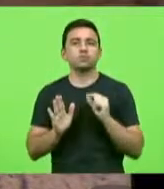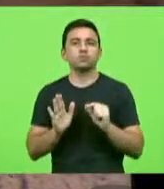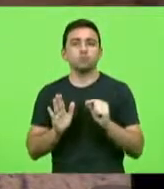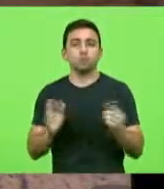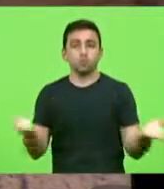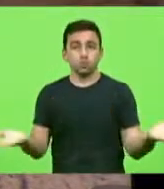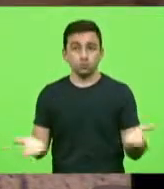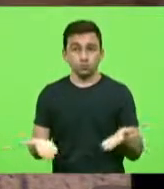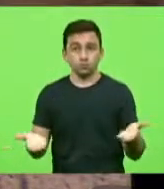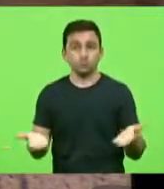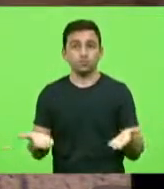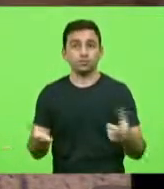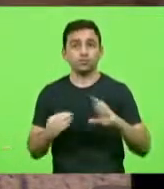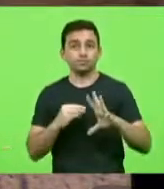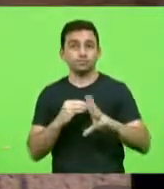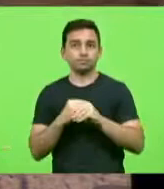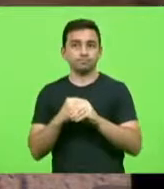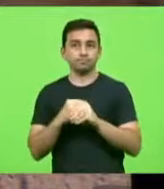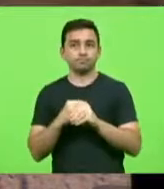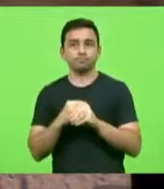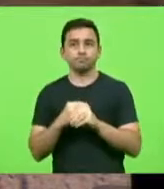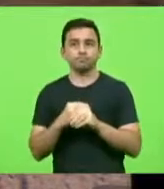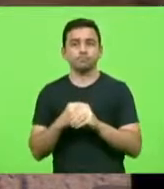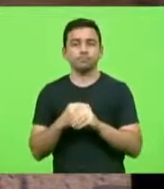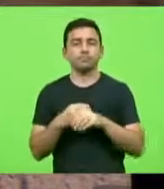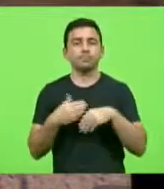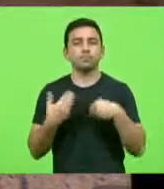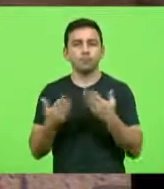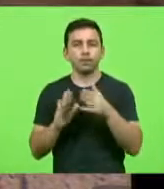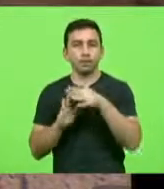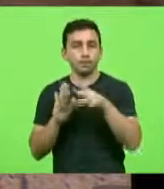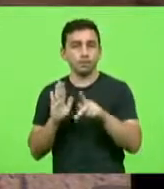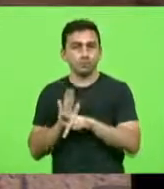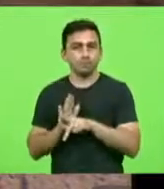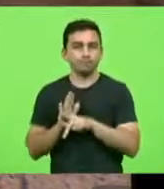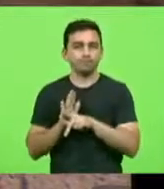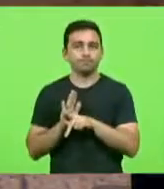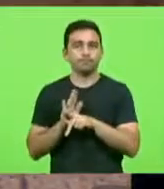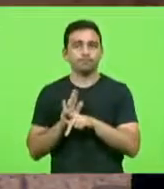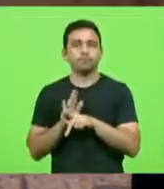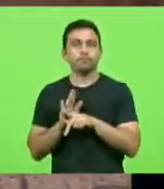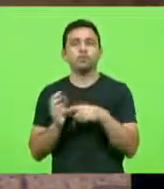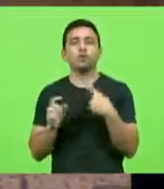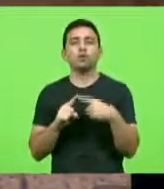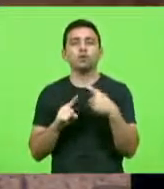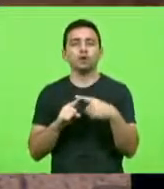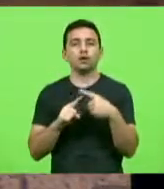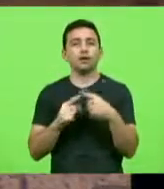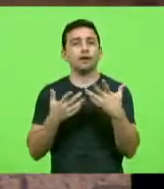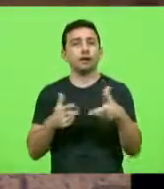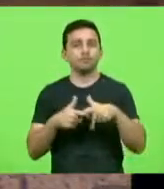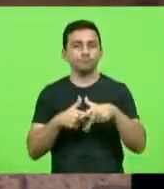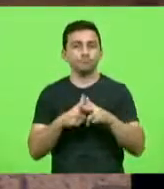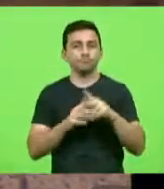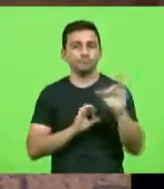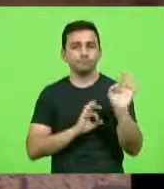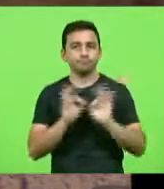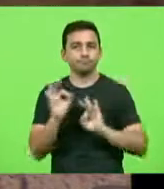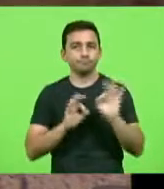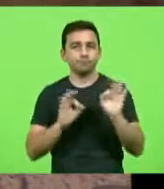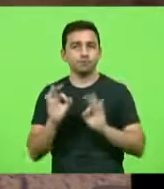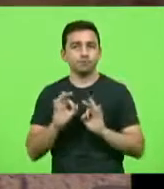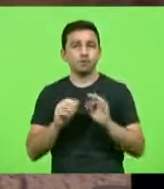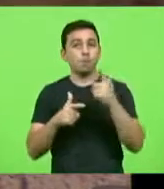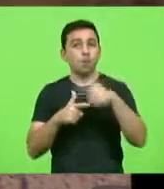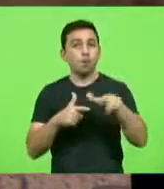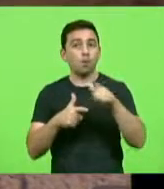hoje uma emenda aditiva à medida provisória, justamente para corrigir os grandes